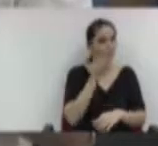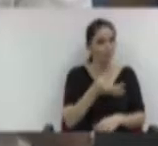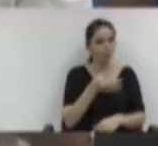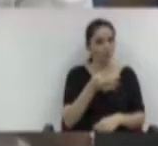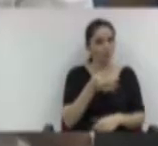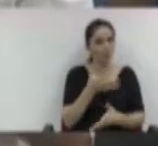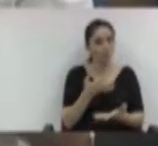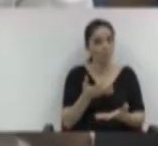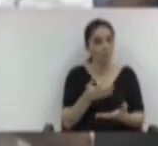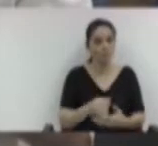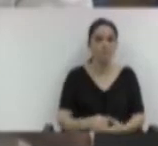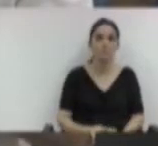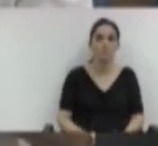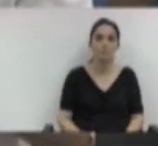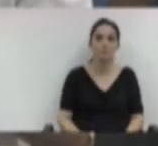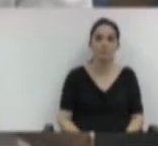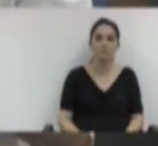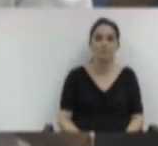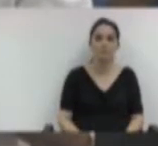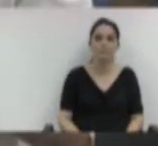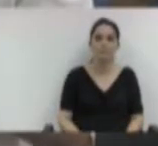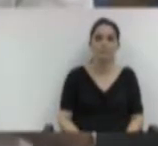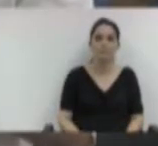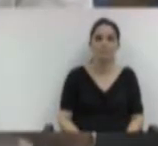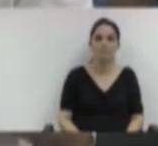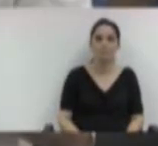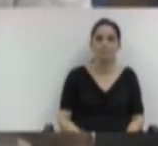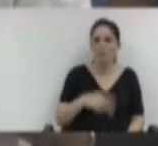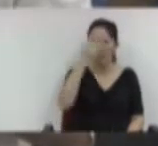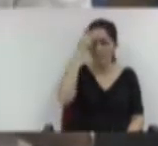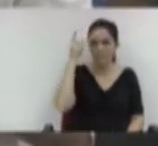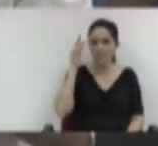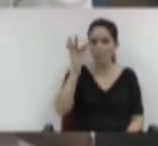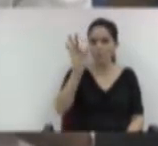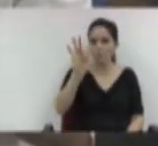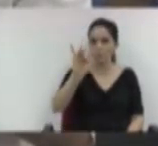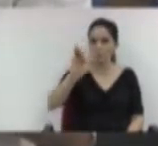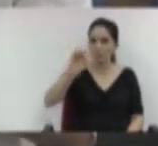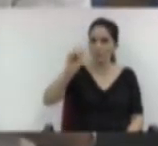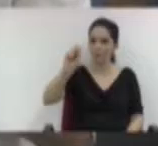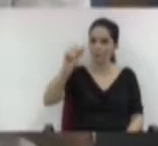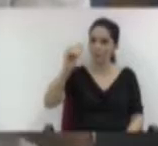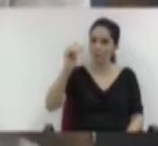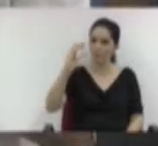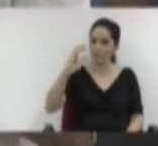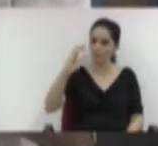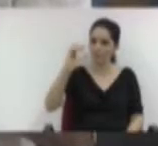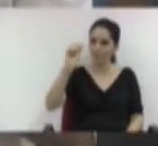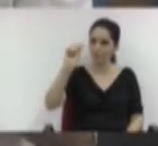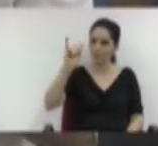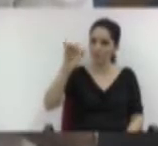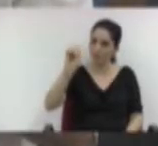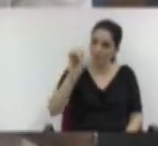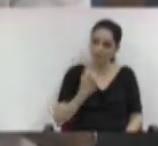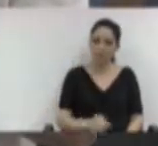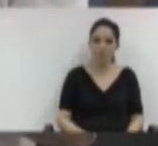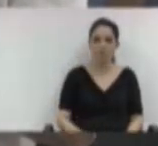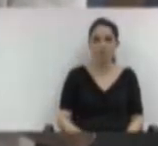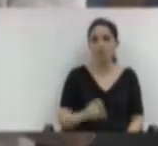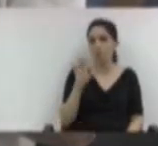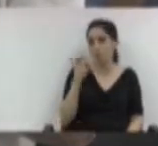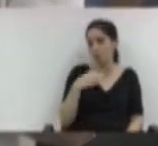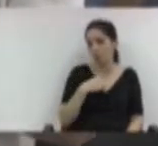obra, devidamente subscritos pelos fiscais ou pela presidência do SAI. Então foi esse só motivo